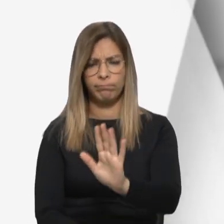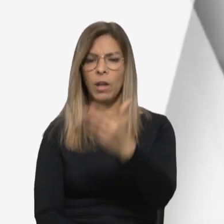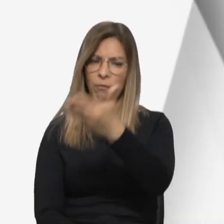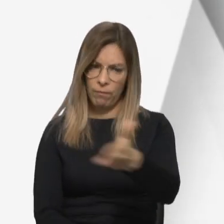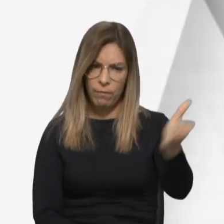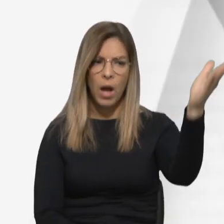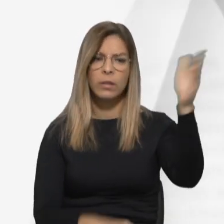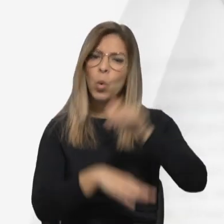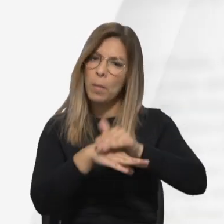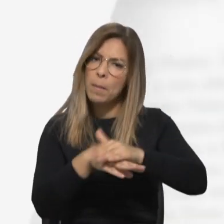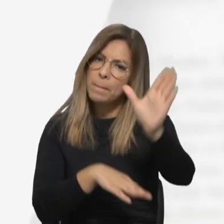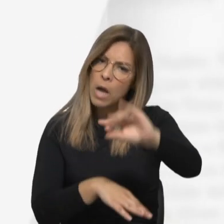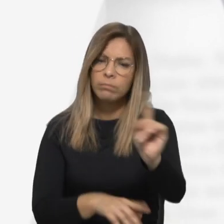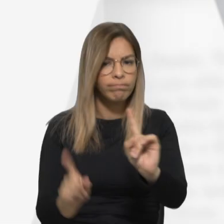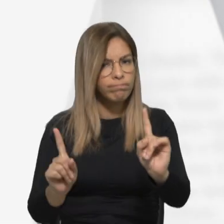tornes a pecar.